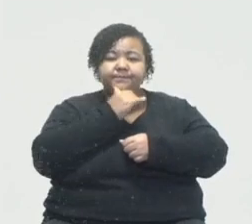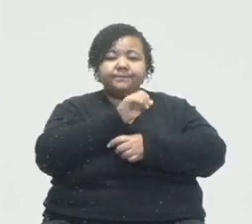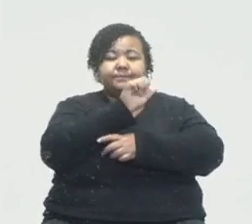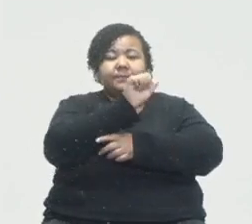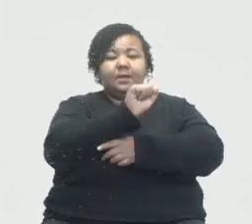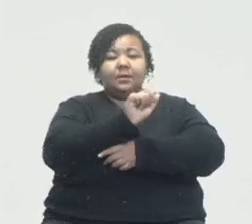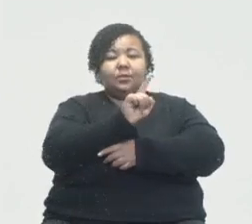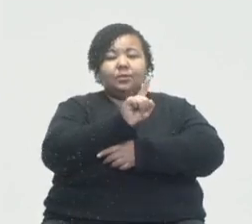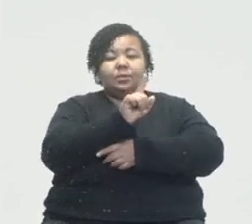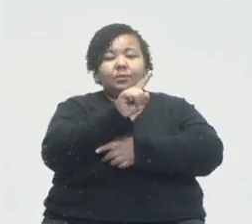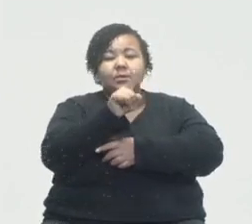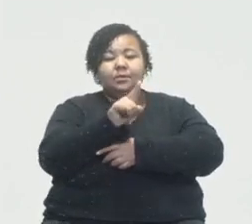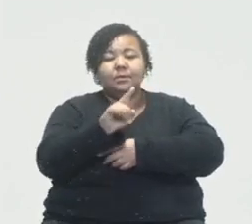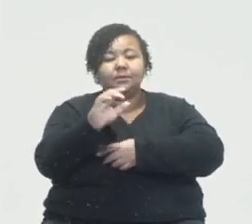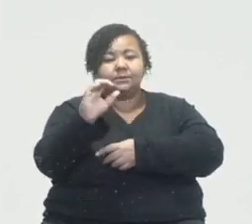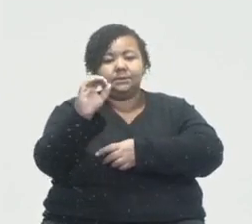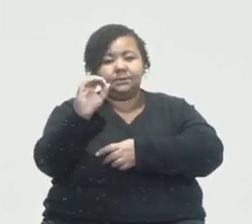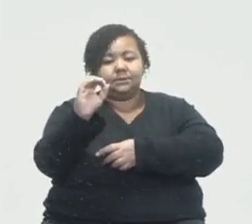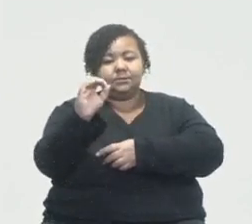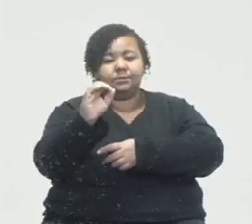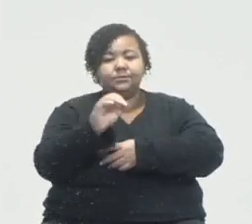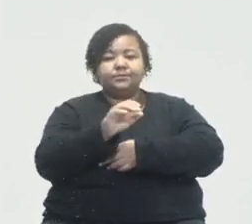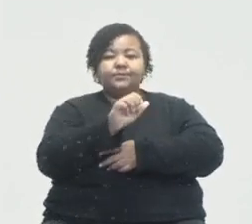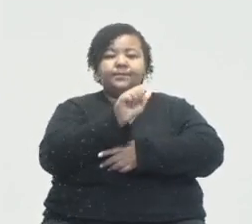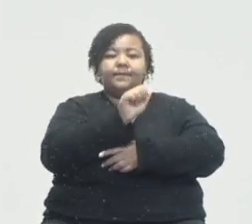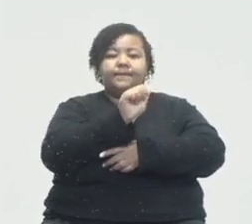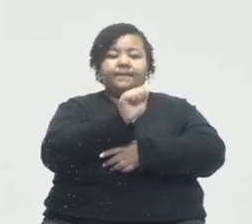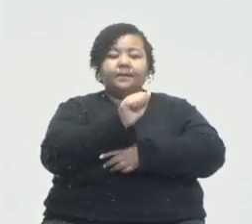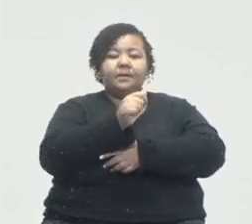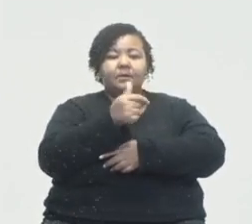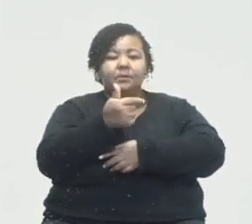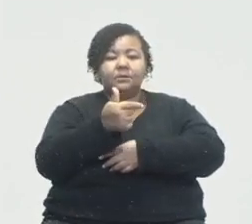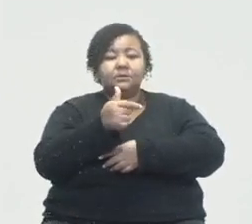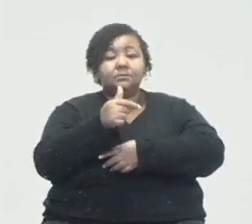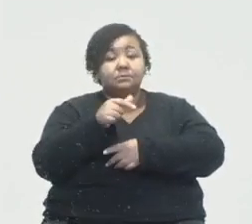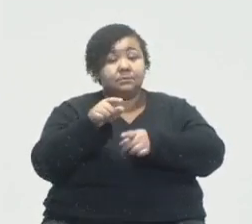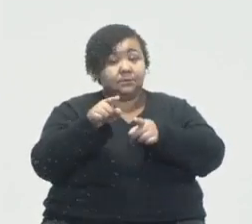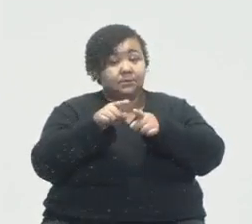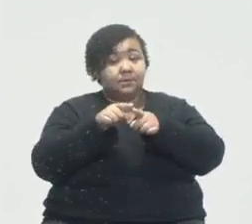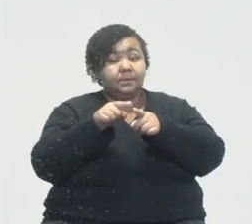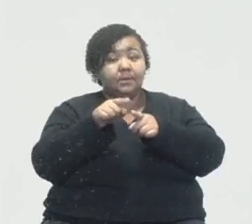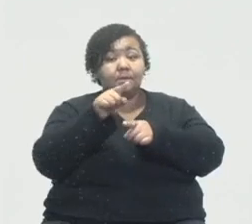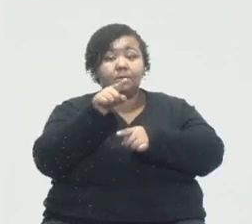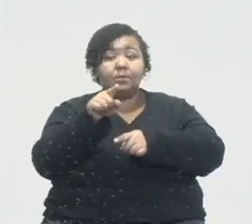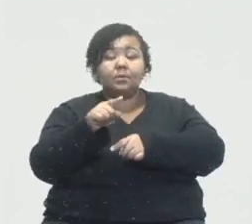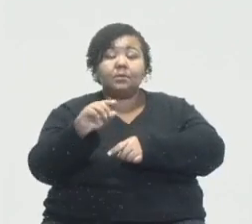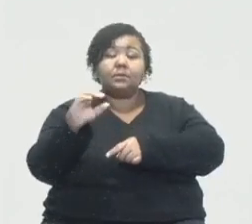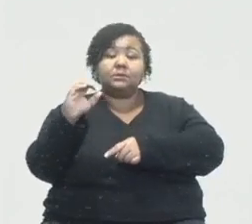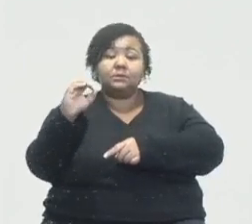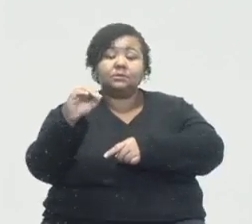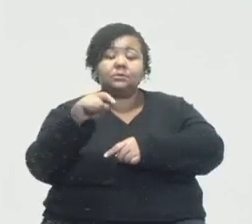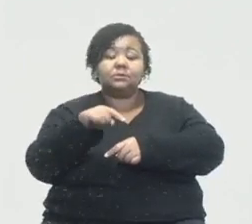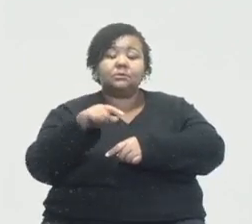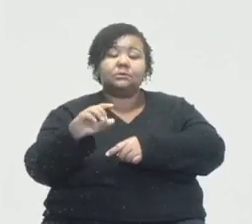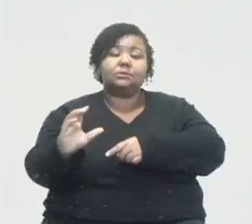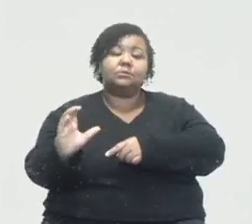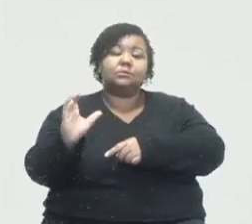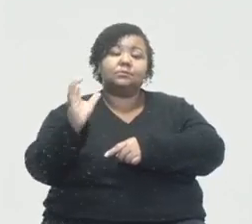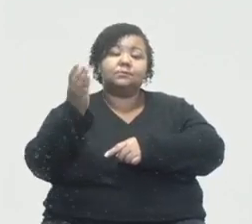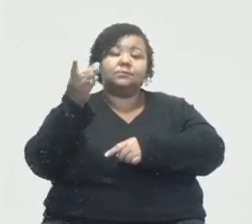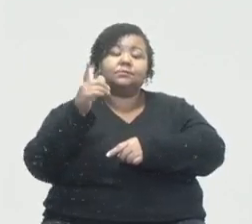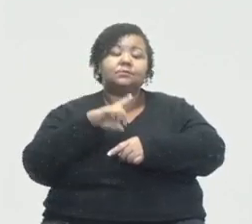é igual a 0 e A2 também é igual a 0. Se isso acontece, nós temos a